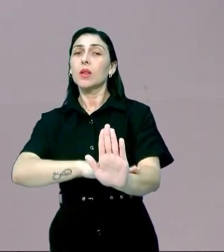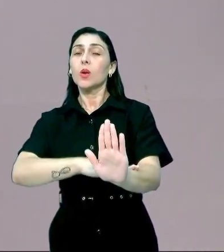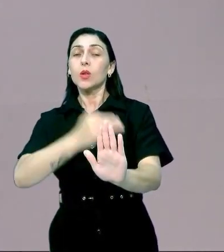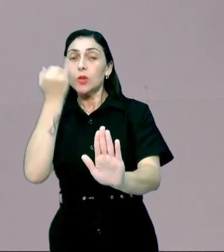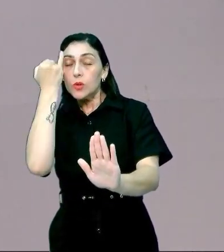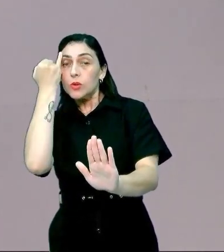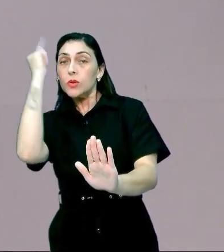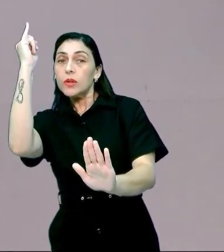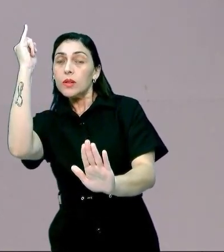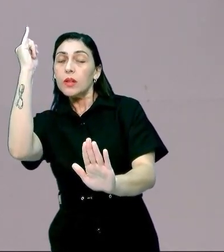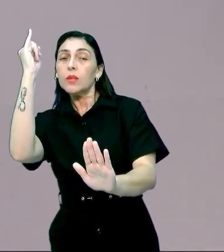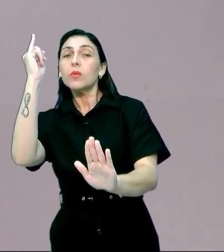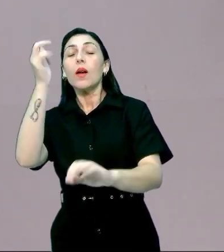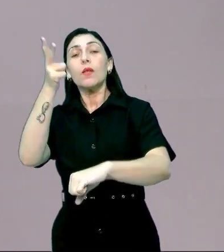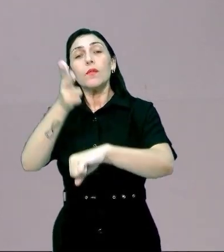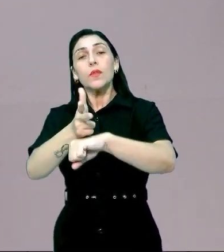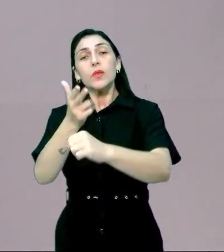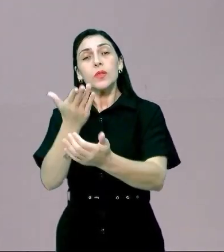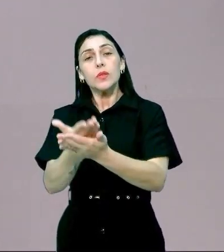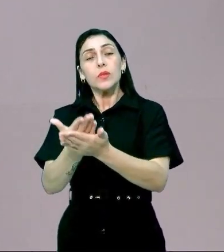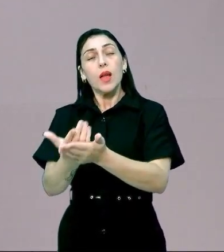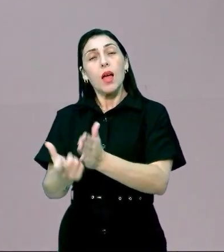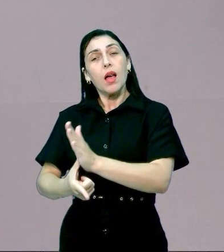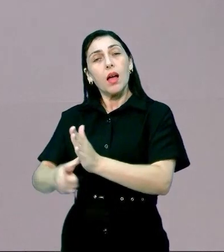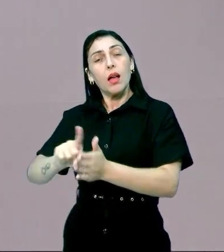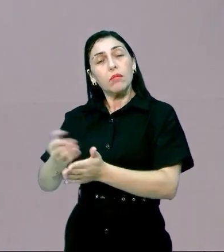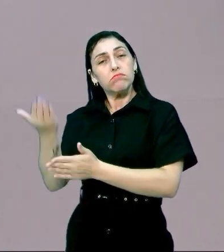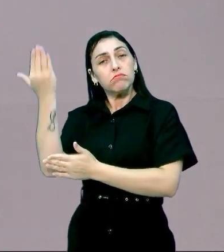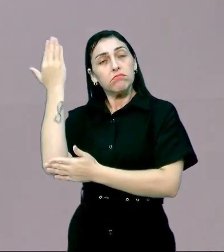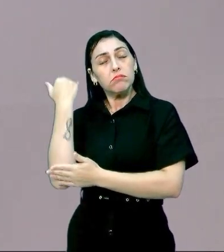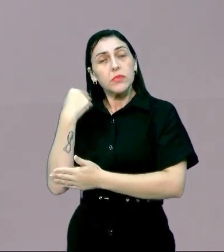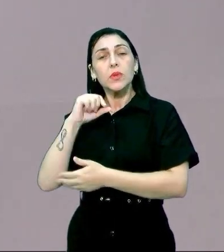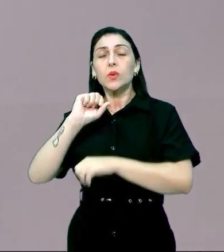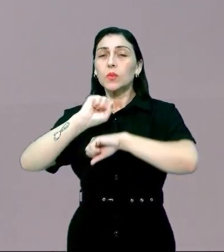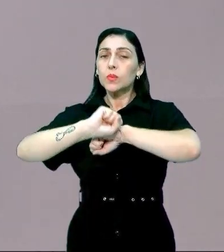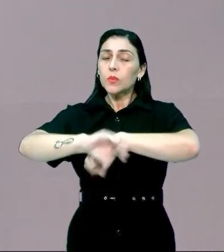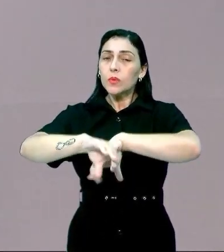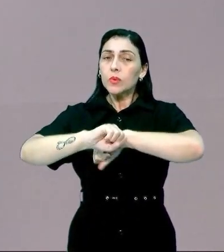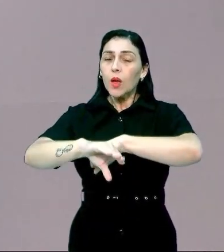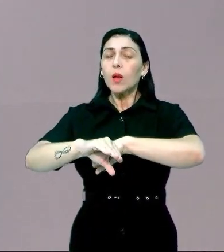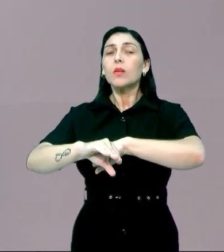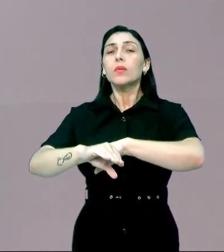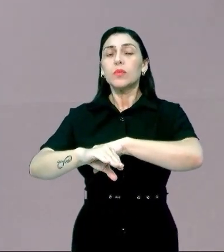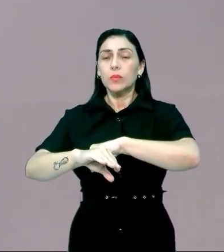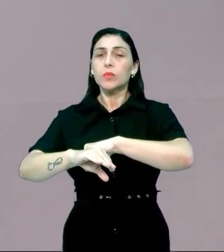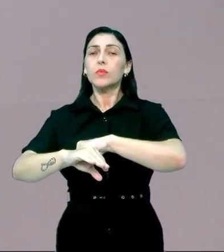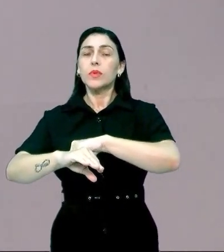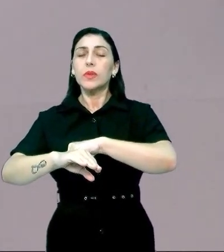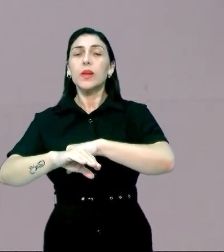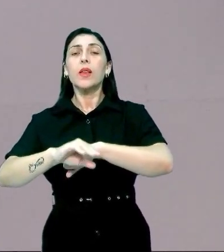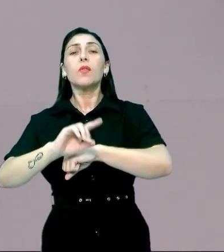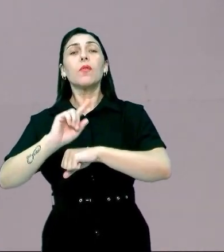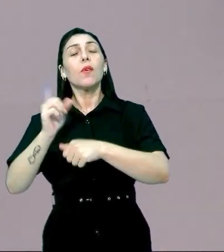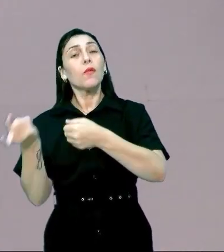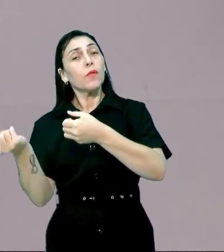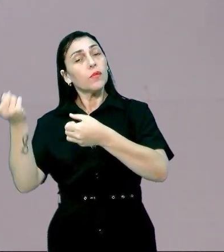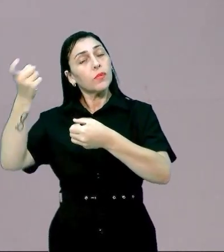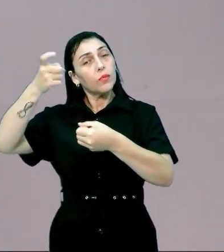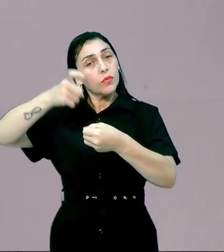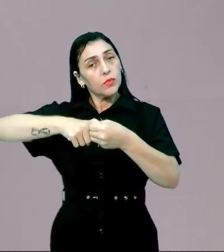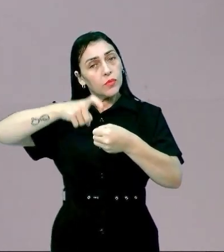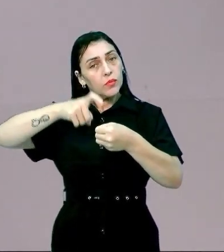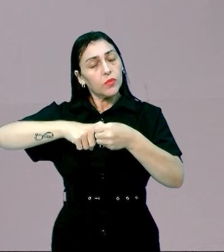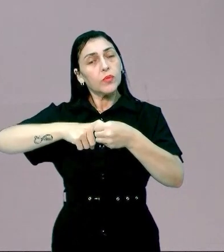ideologia. Em uma videoaula anterior, eu fiz um comentário que eu irei